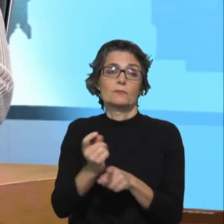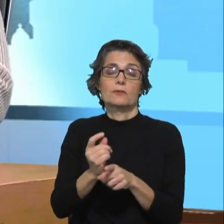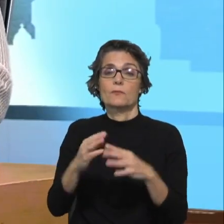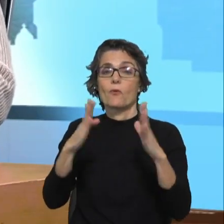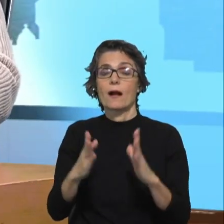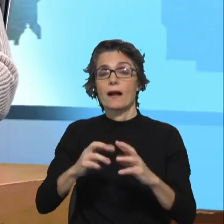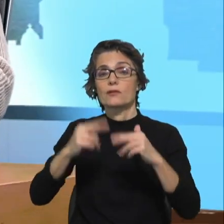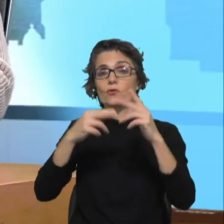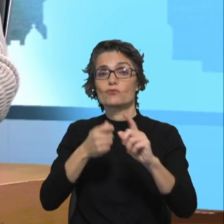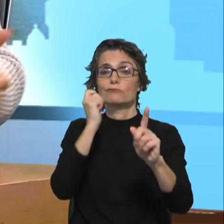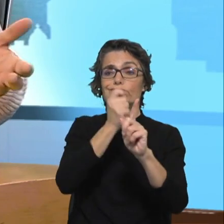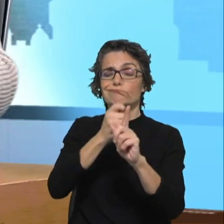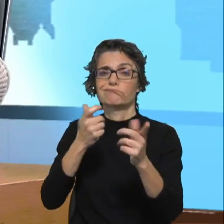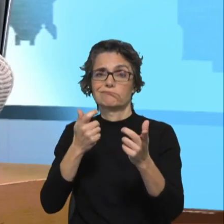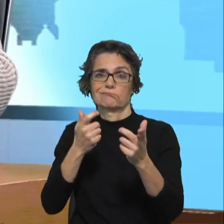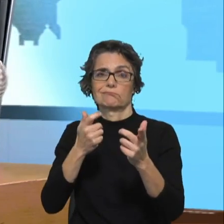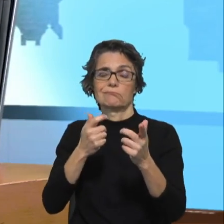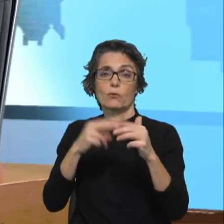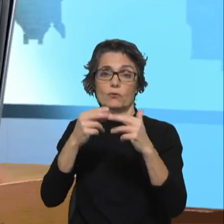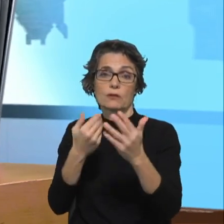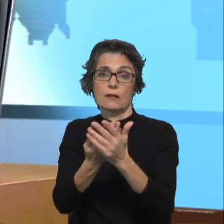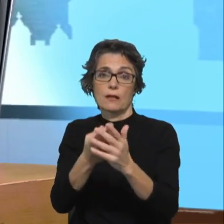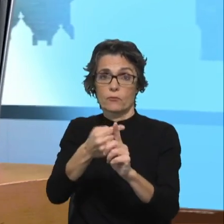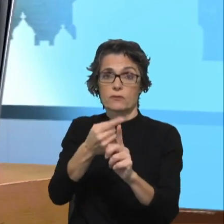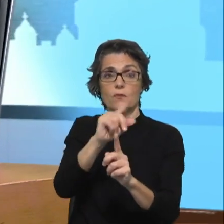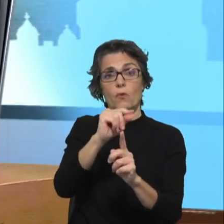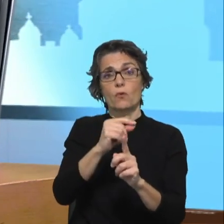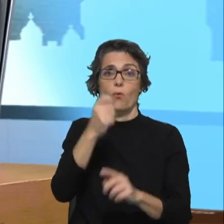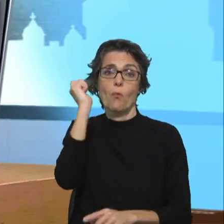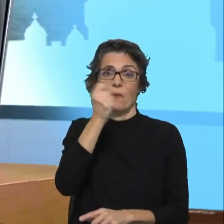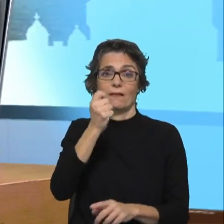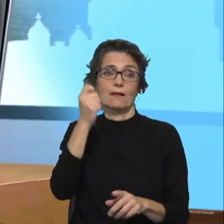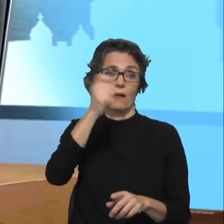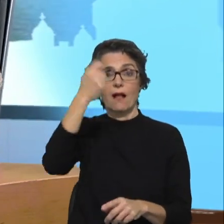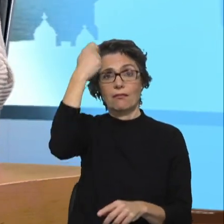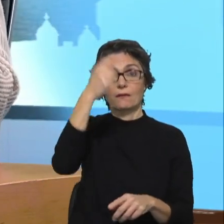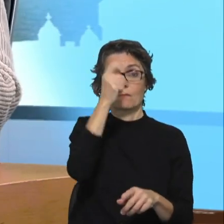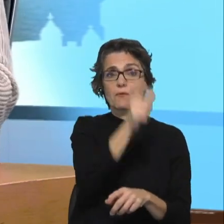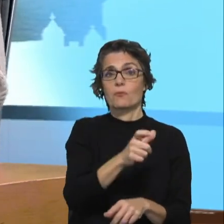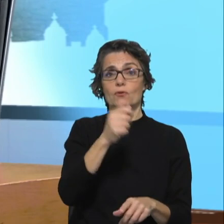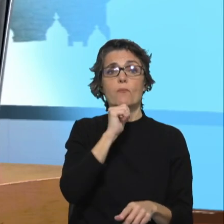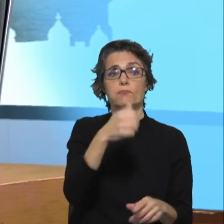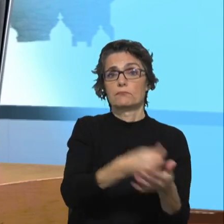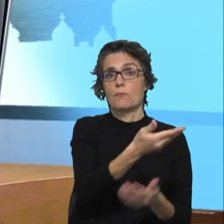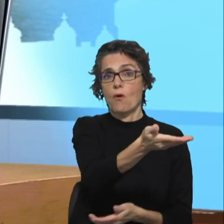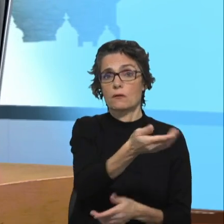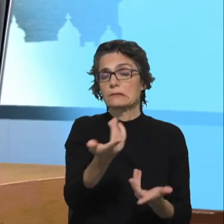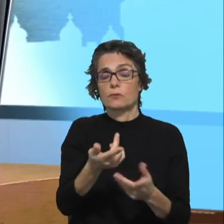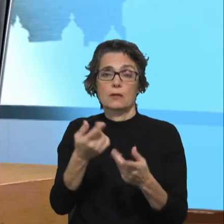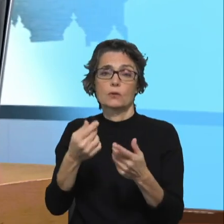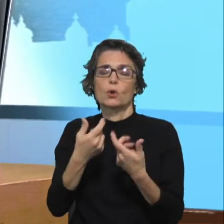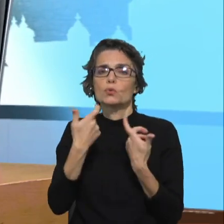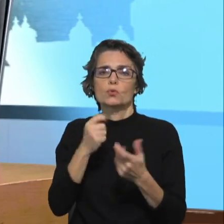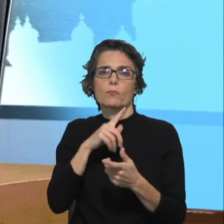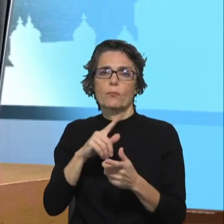casa, posso pegar um martelo e bater na cabeça da pessoa e matá-la. Portanto, qualquer ferramenta pode ser usada para o bem e pode ser usada para o mal.